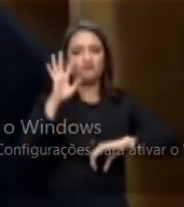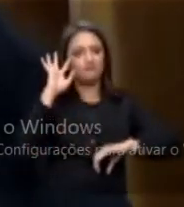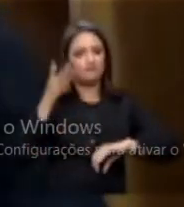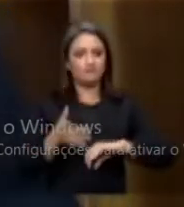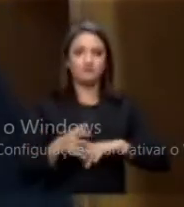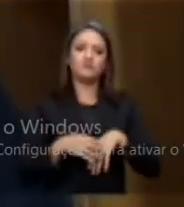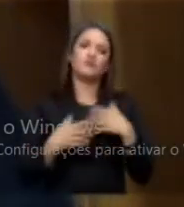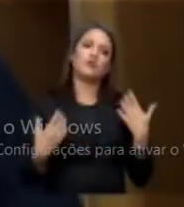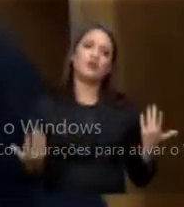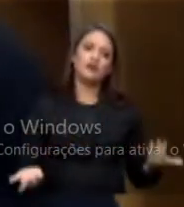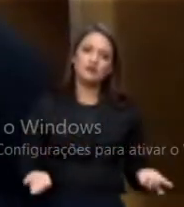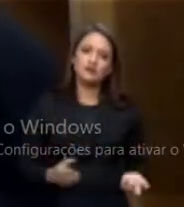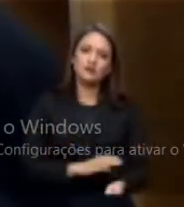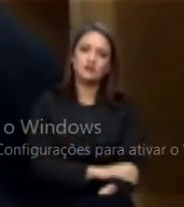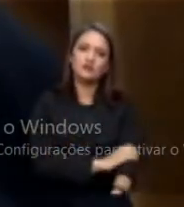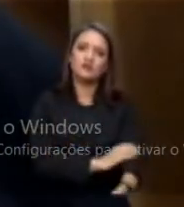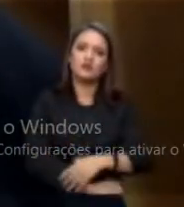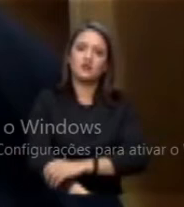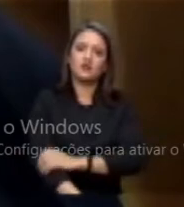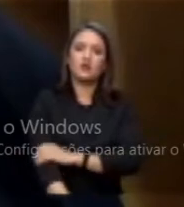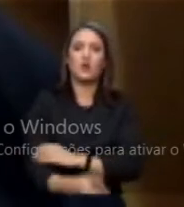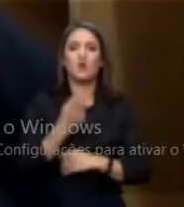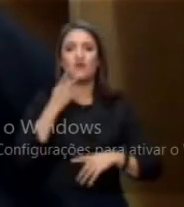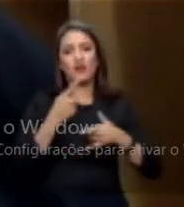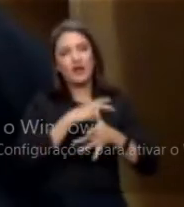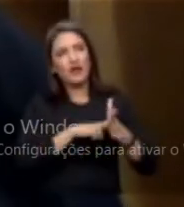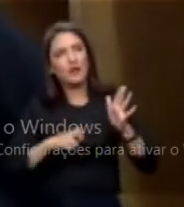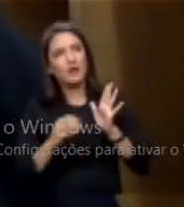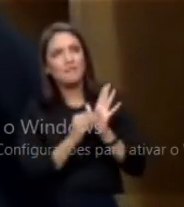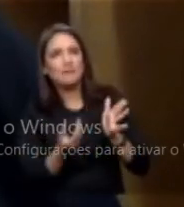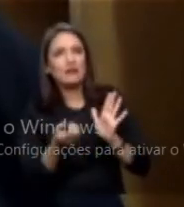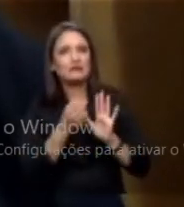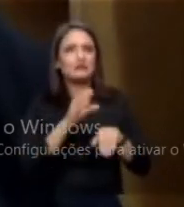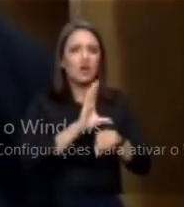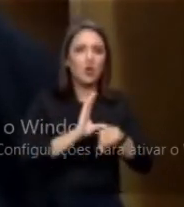constitucional impor